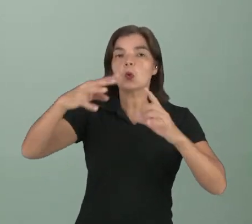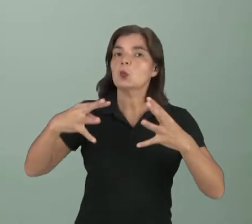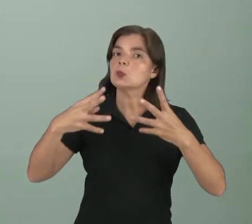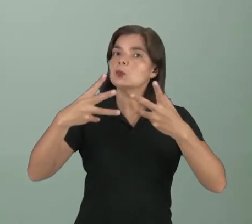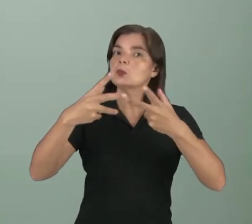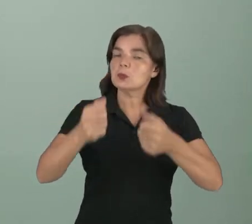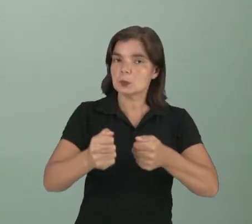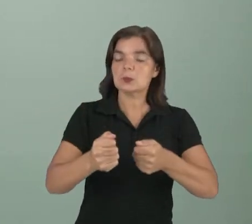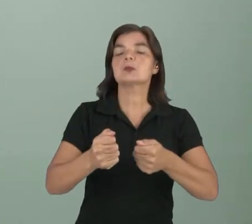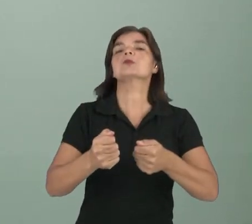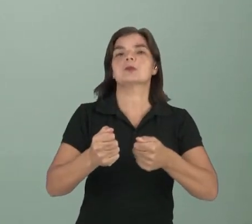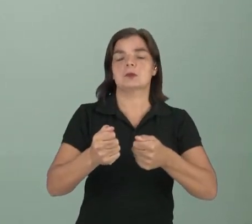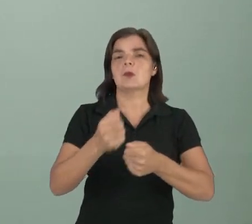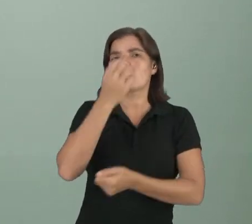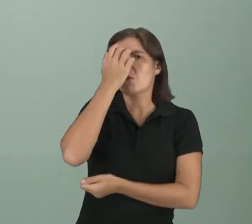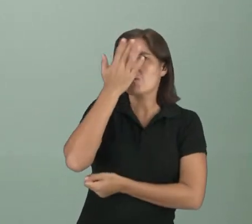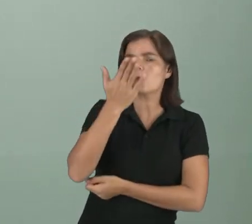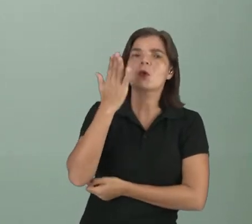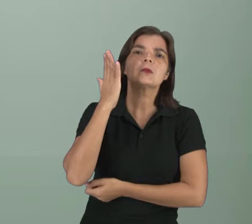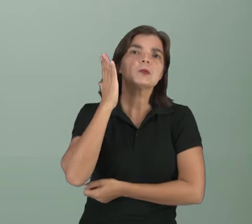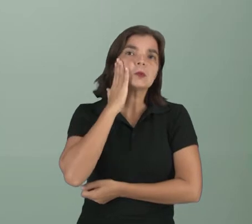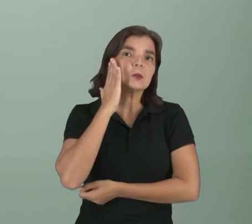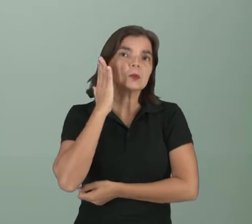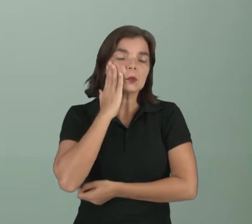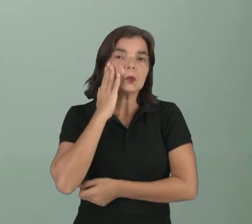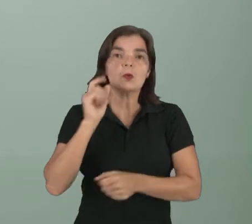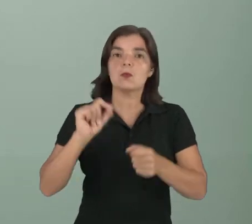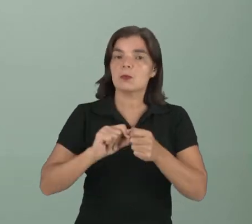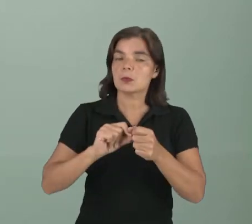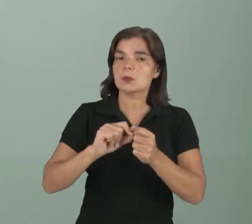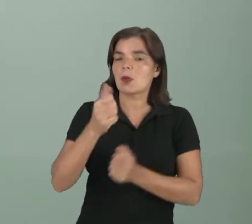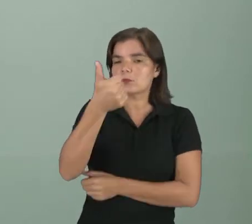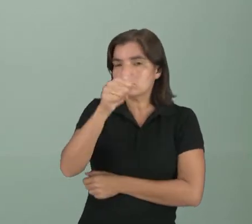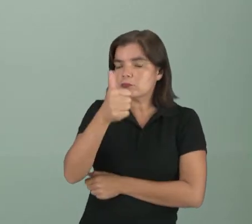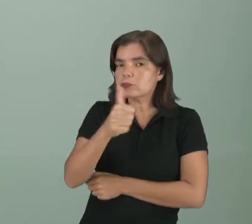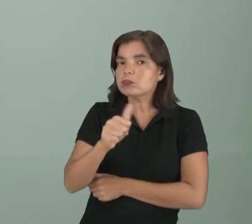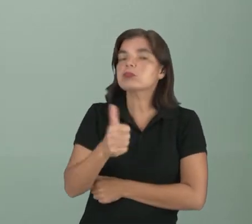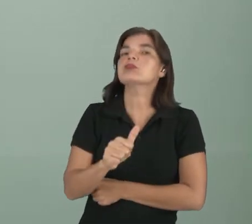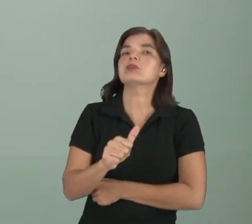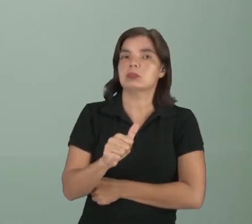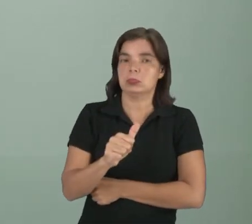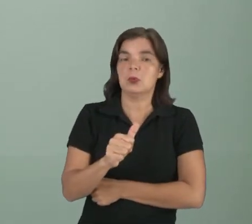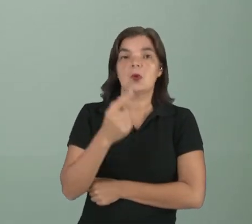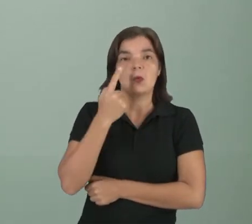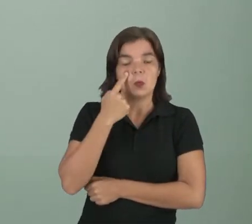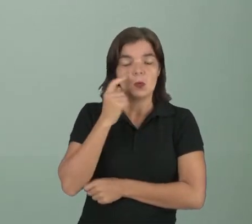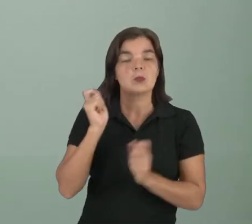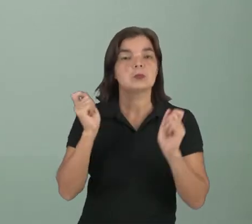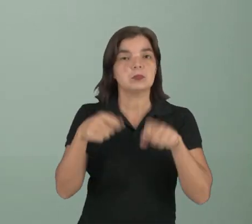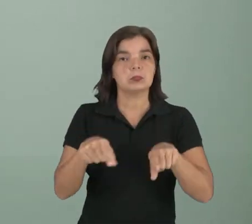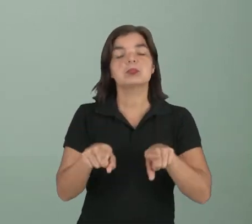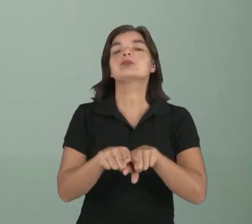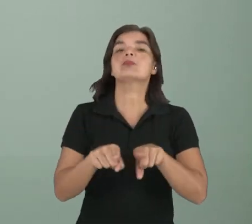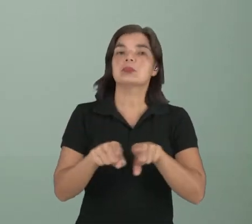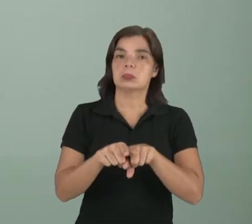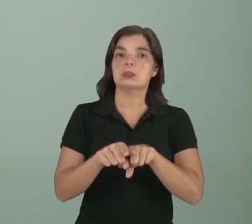todos eles tornam fácil de interpretar e fazer as análises para assim nós produzirmos